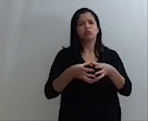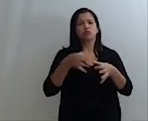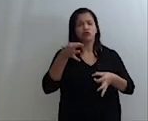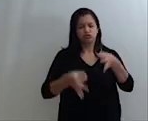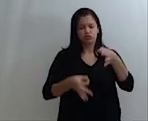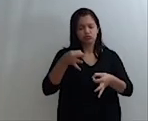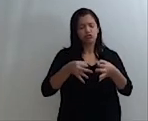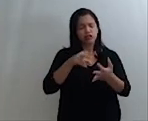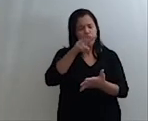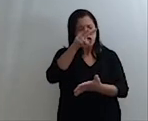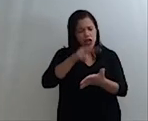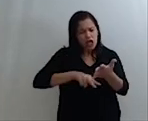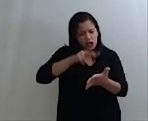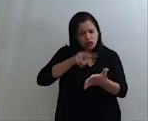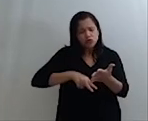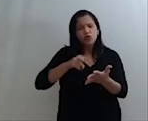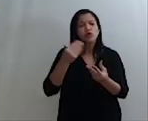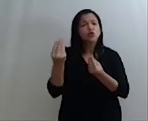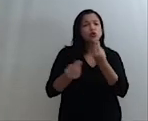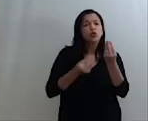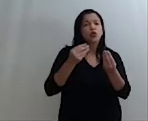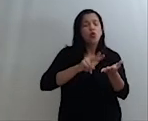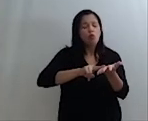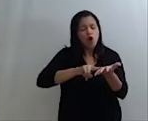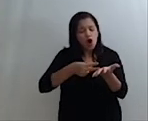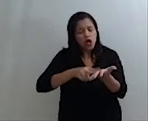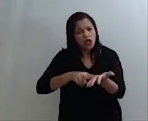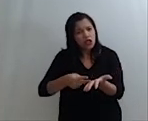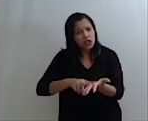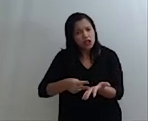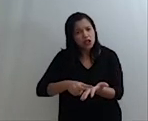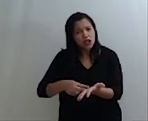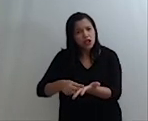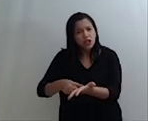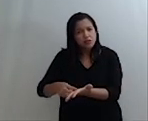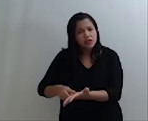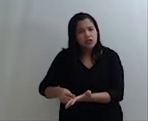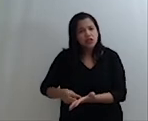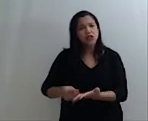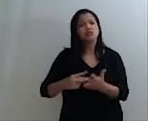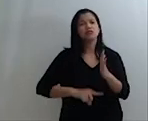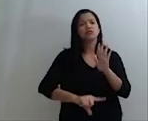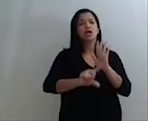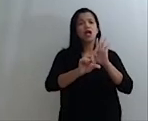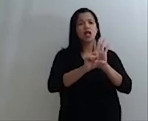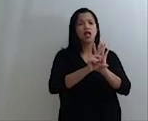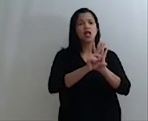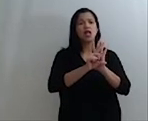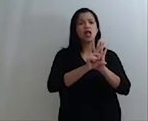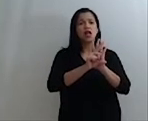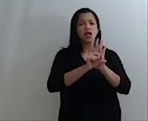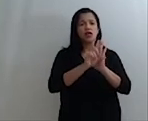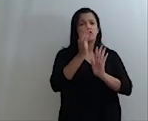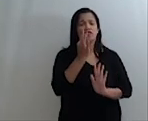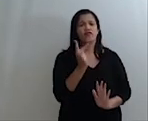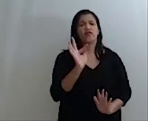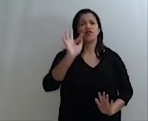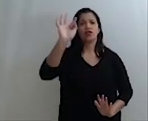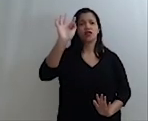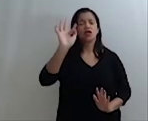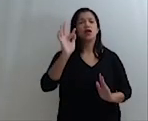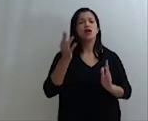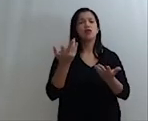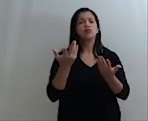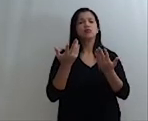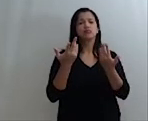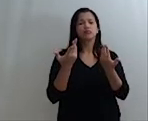eh da interpretação dos nossos dispositivos de lei federal que tratam da matéria à luz eh e